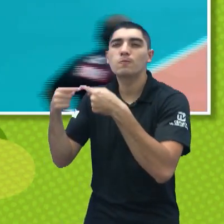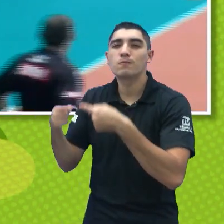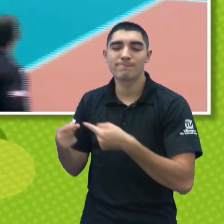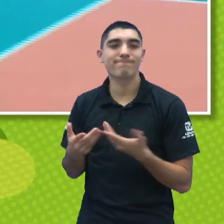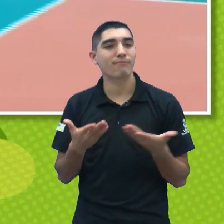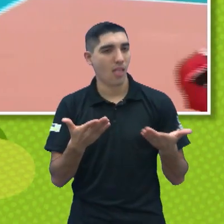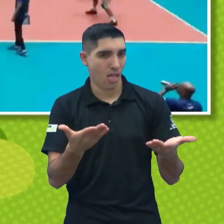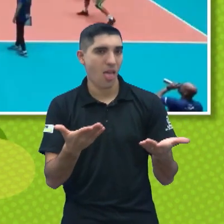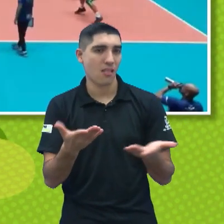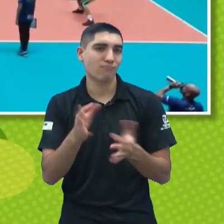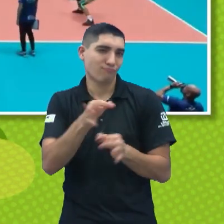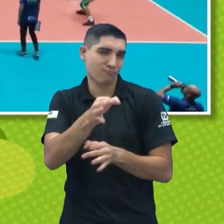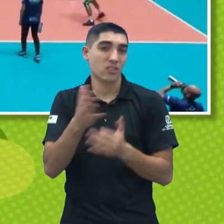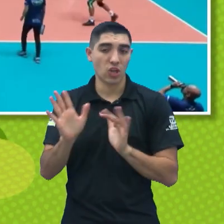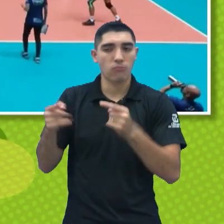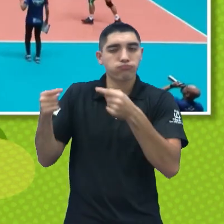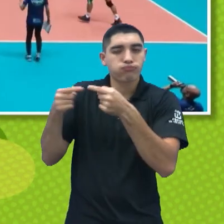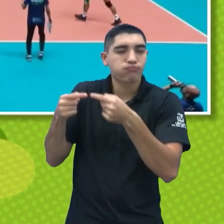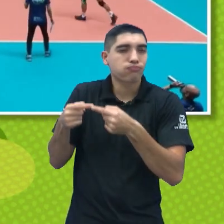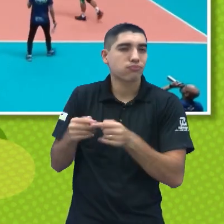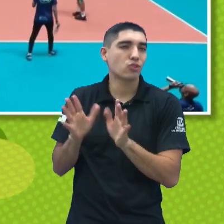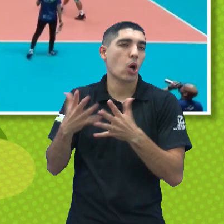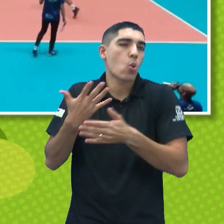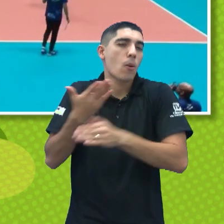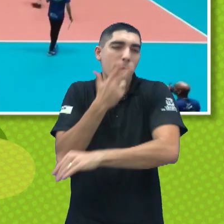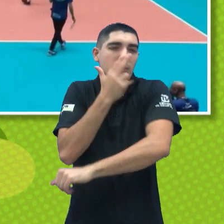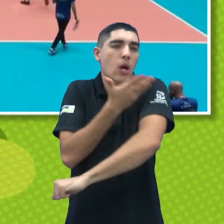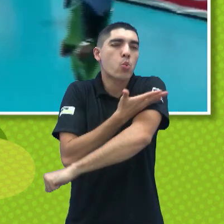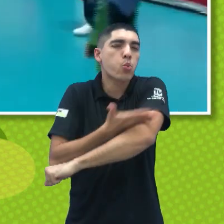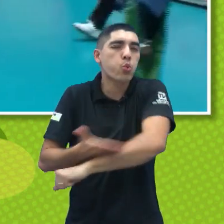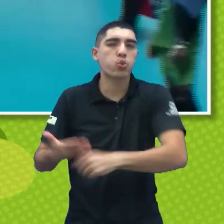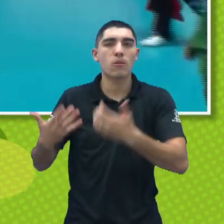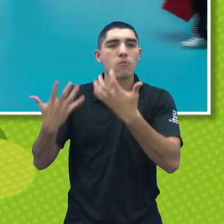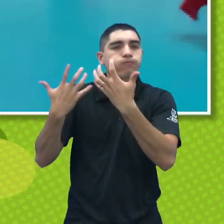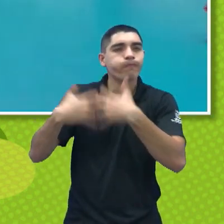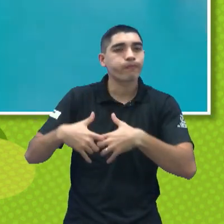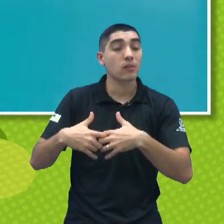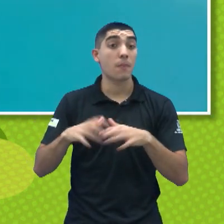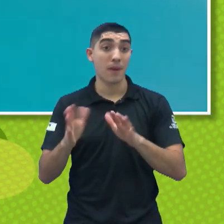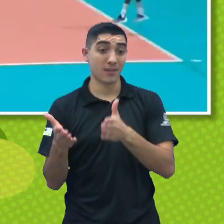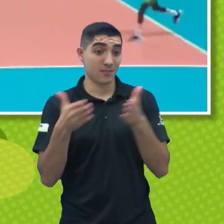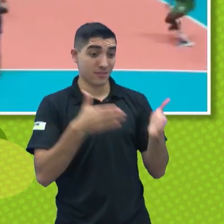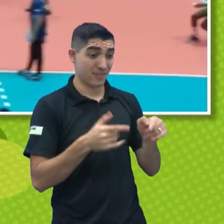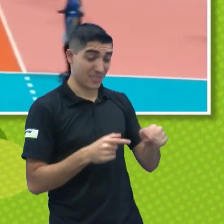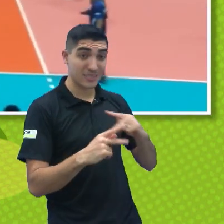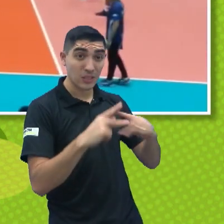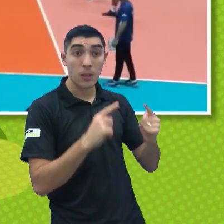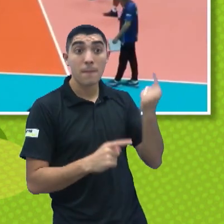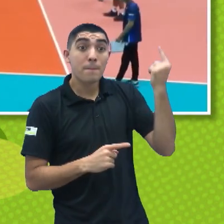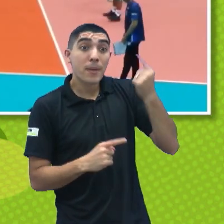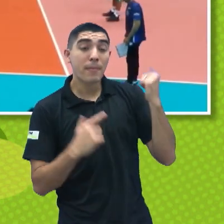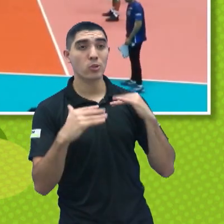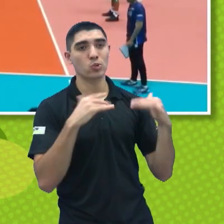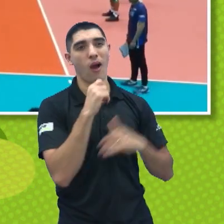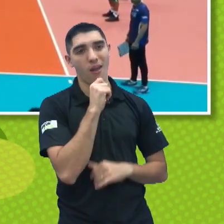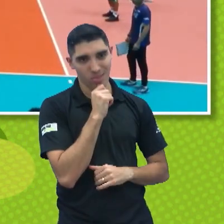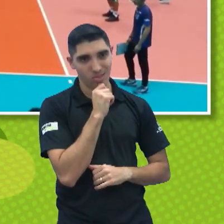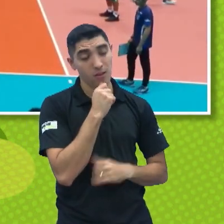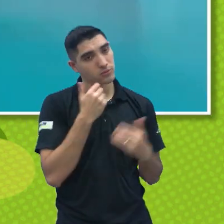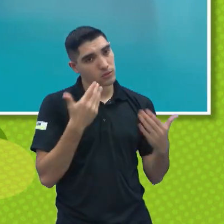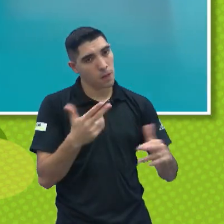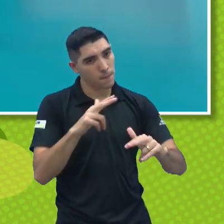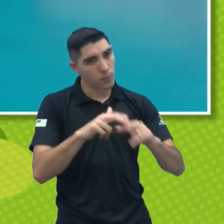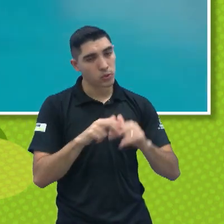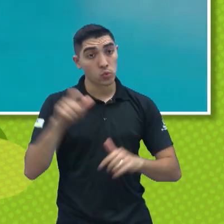entrosados, já reajustaram, né, alguns erros que tiveram. Já o São José foi o primeiro teste, então sem dúvida nenhuma o Flavinho